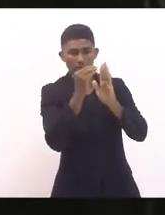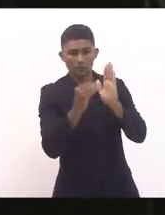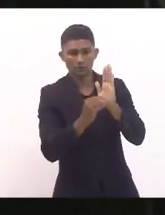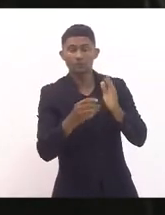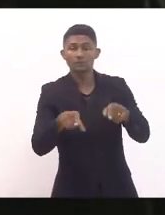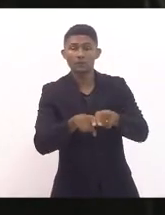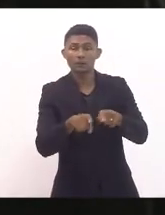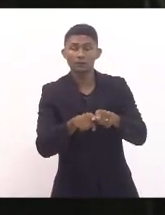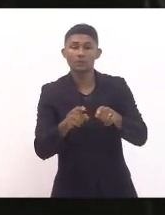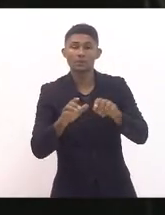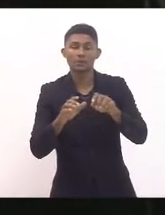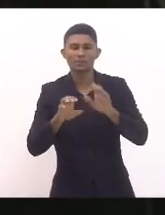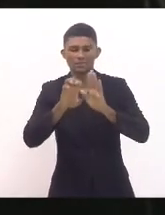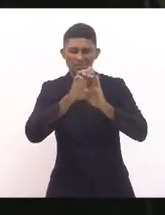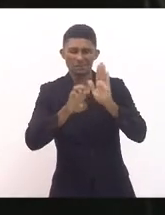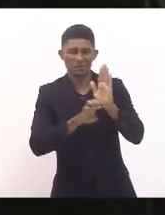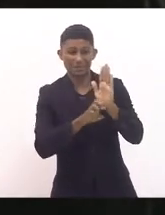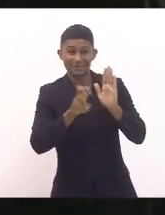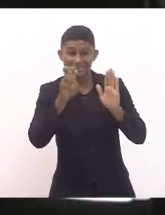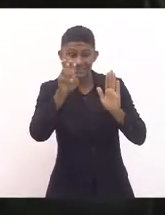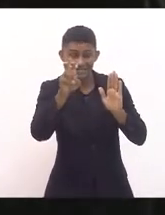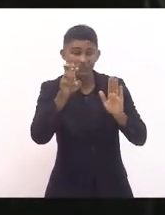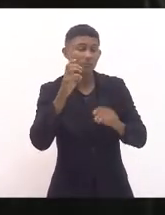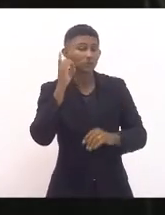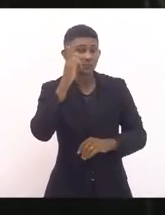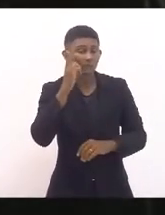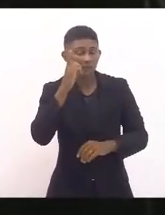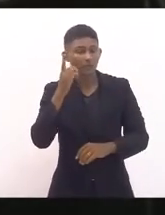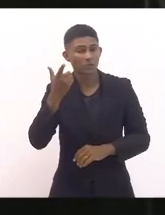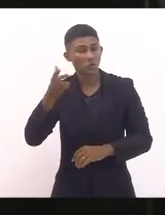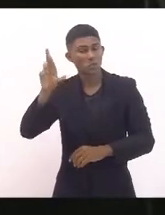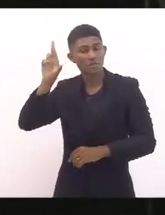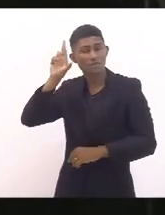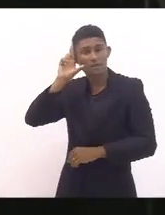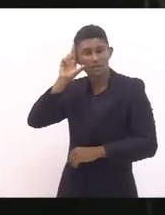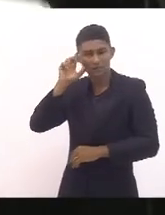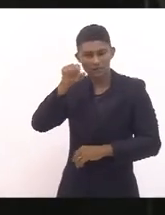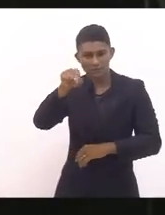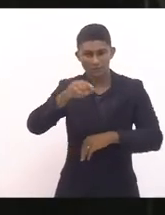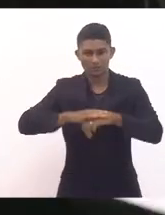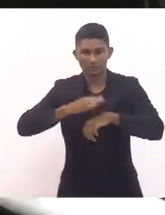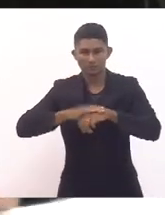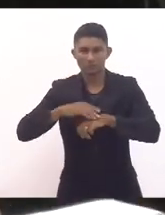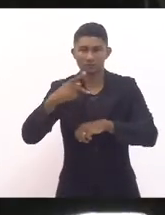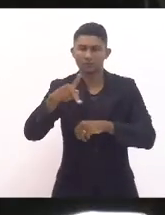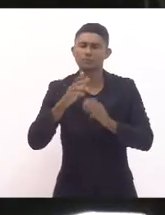emendas que foram apresentadas pelo deputado Rosenberg Reis, deputado Luiz Paulo, que